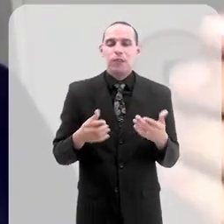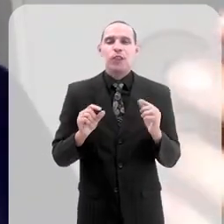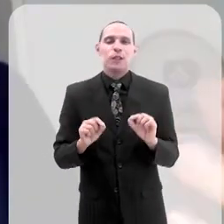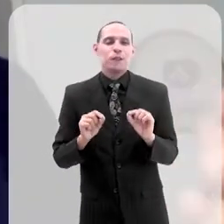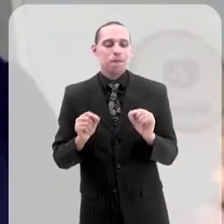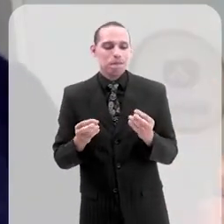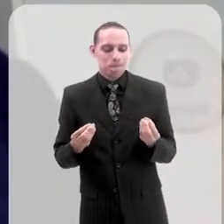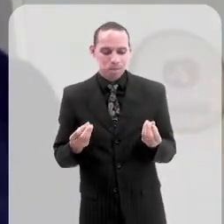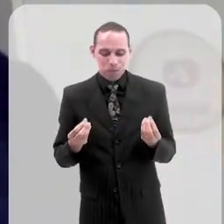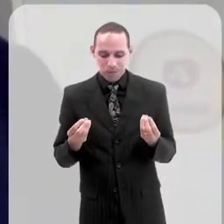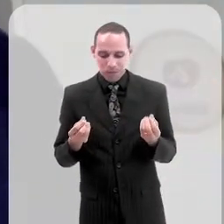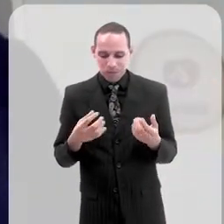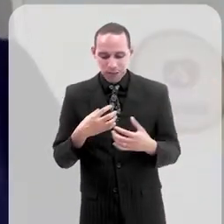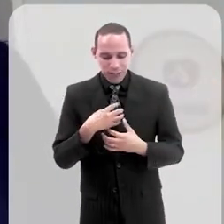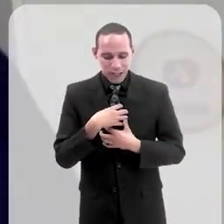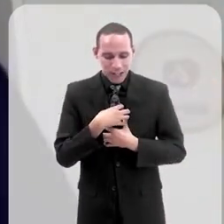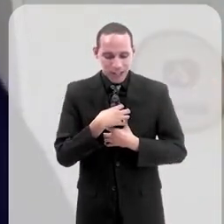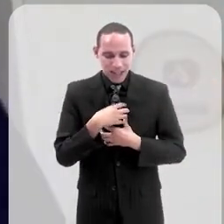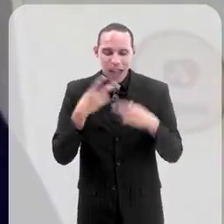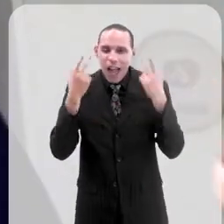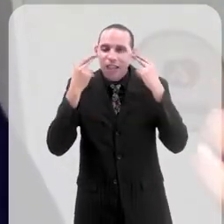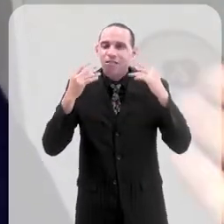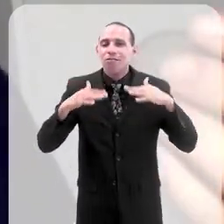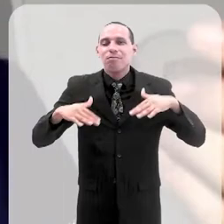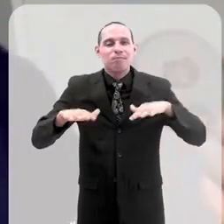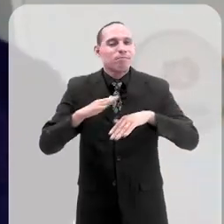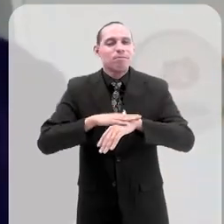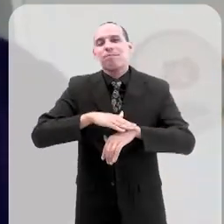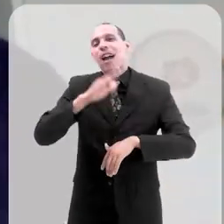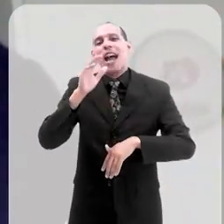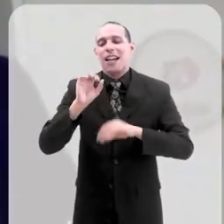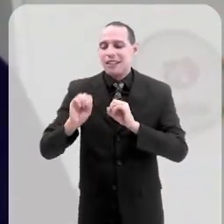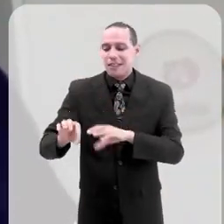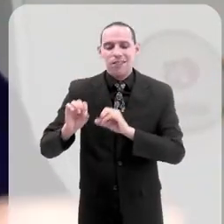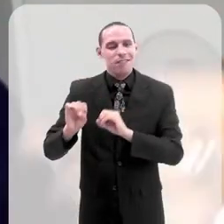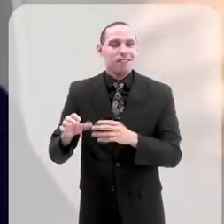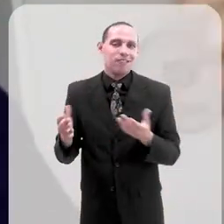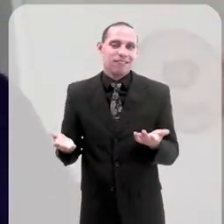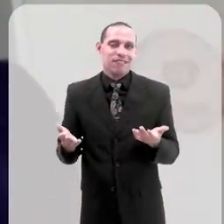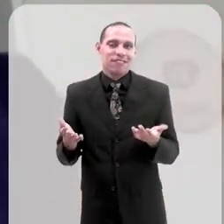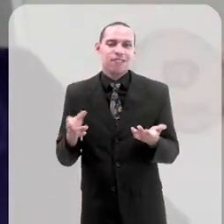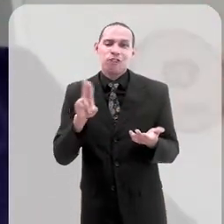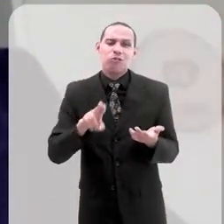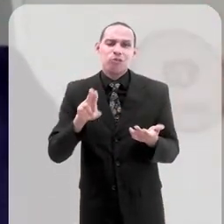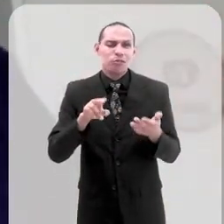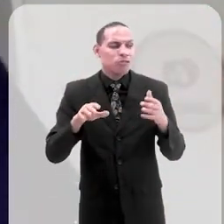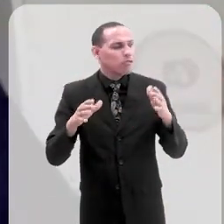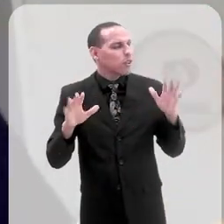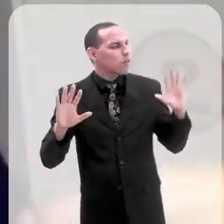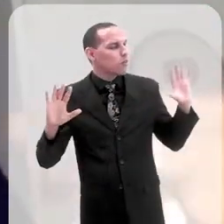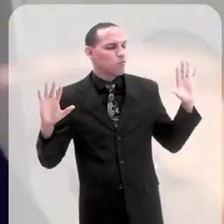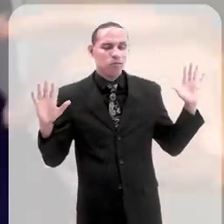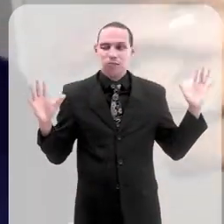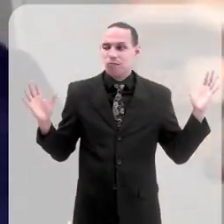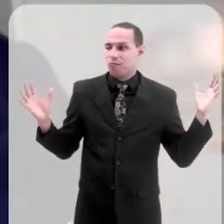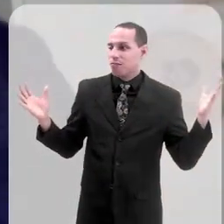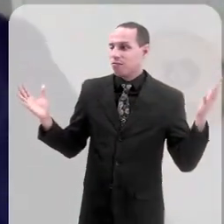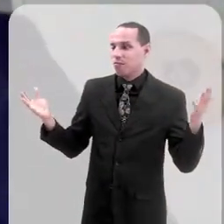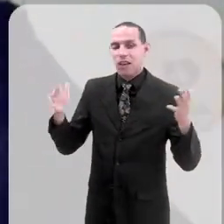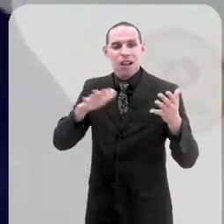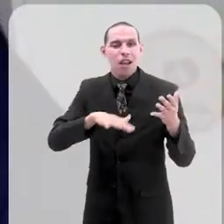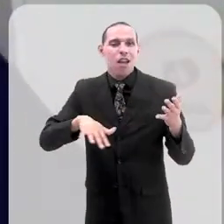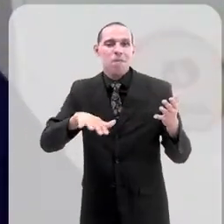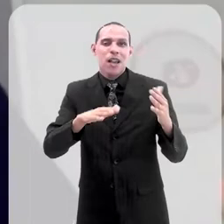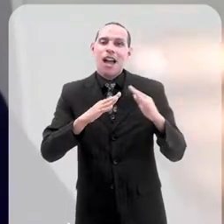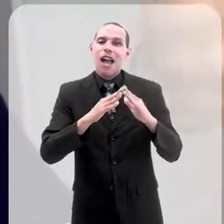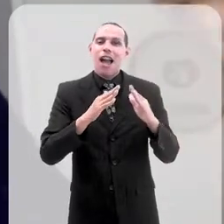da forma mais naturalística de se ensinar, usando o ambiente da casa, o ambiente lúdico, o ensino